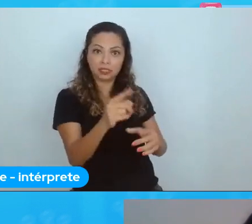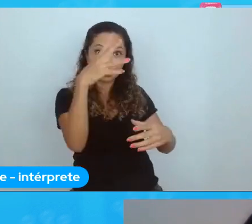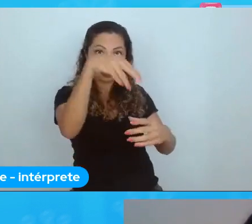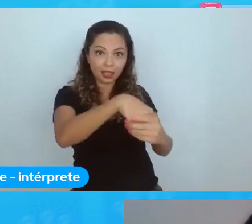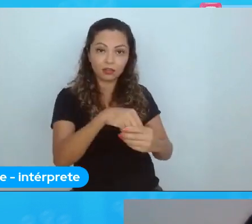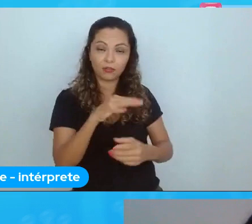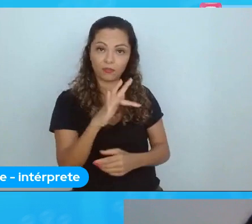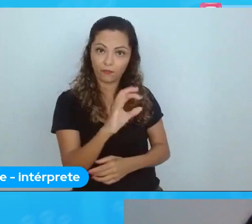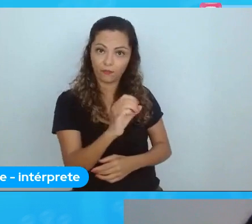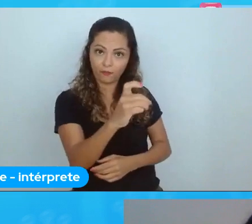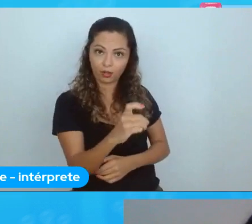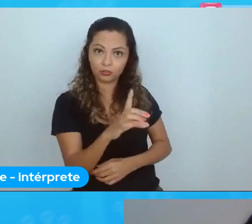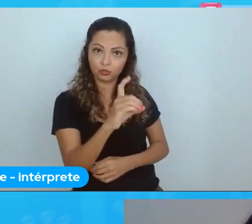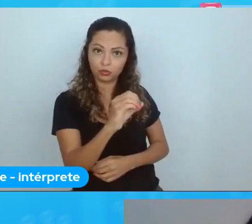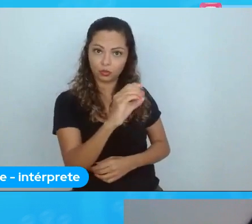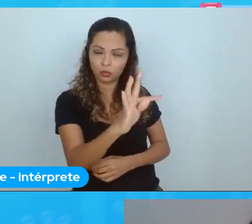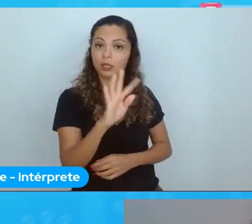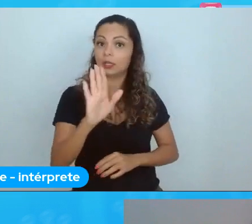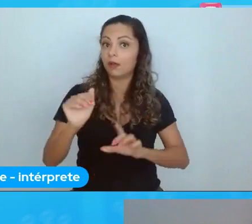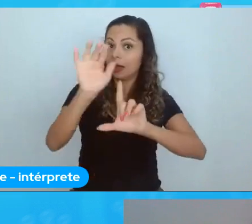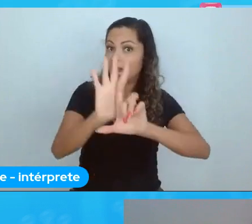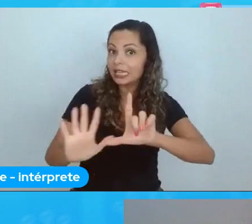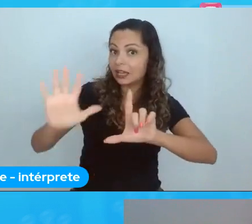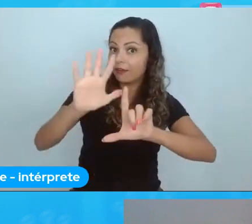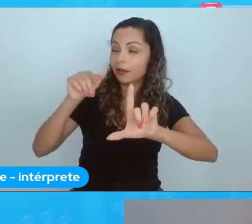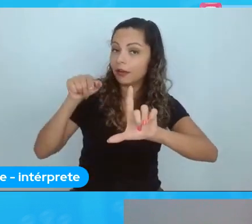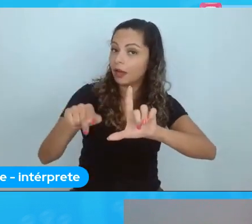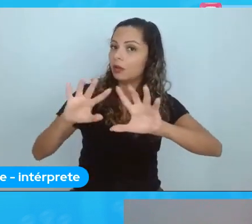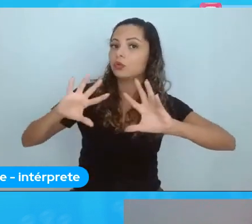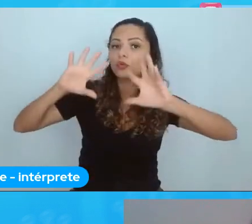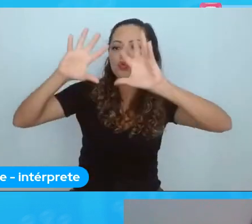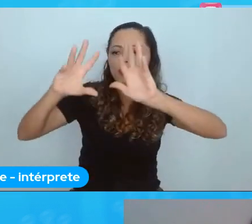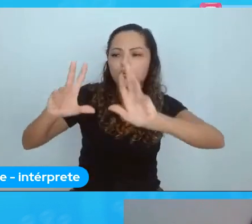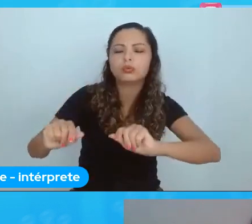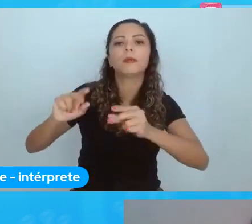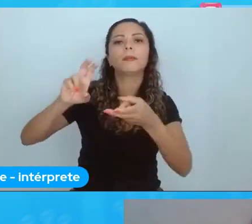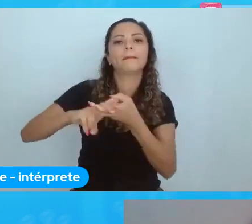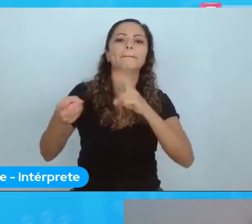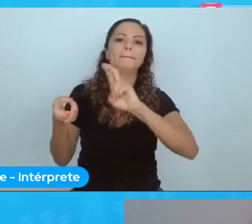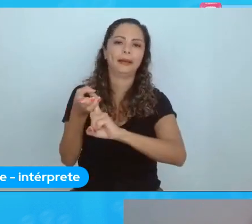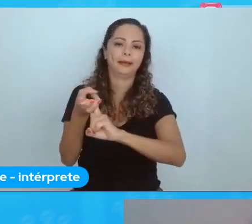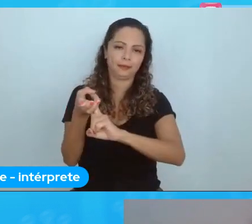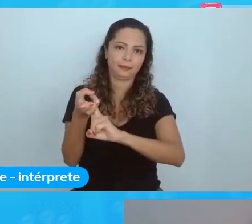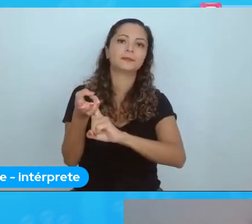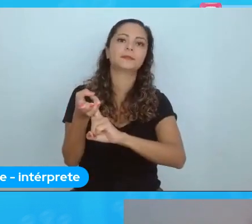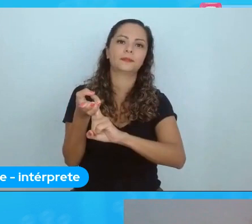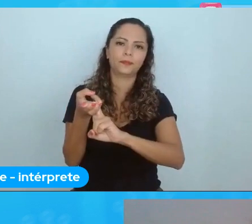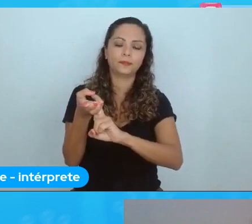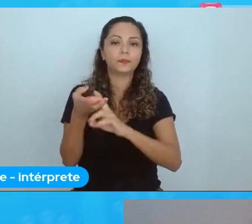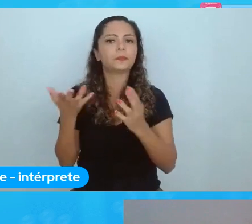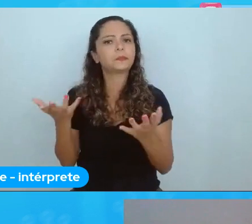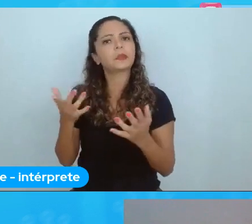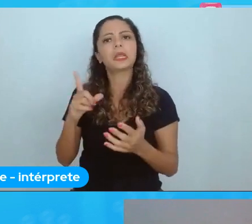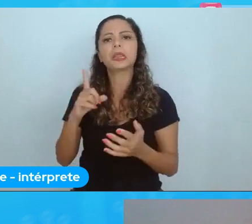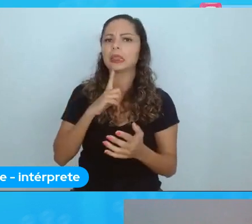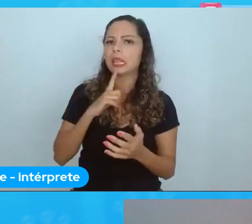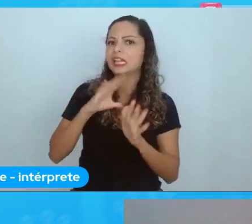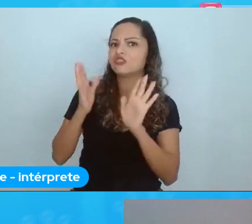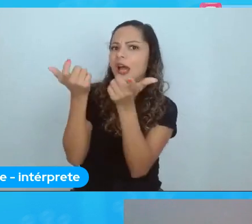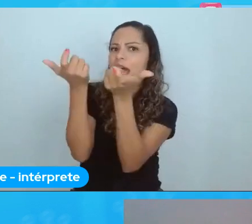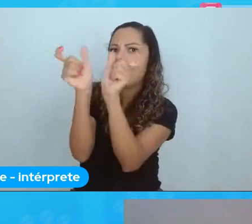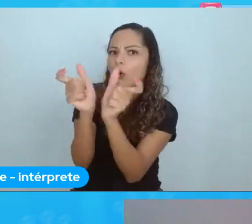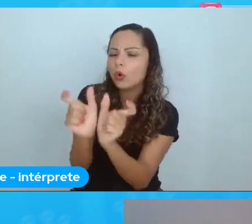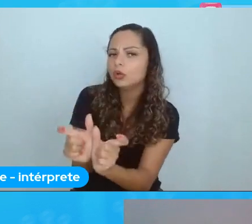aquela interface ali é tudo Python. Então, se você quiser, se já tiver algum algoritmo em Python